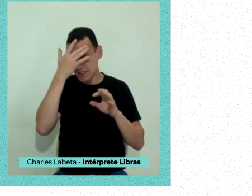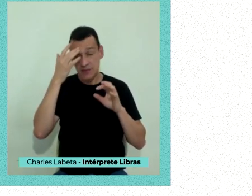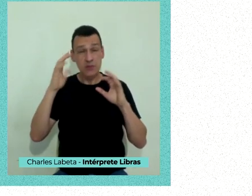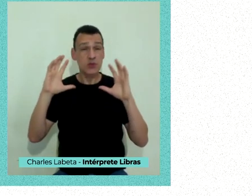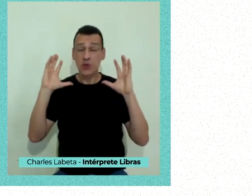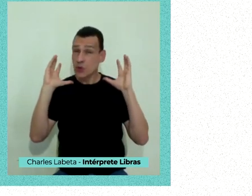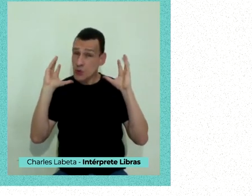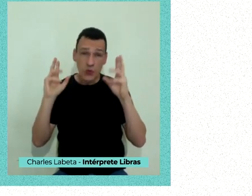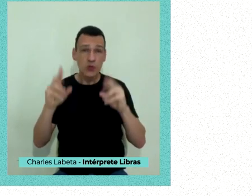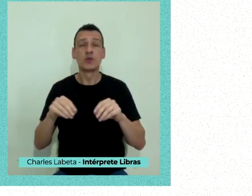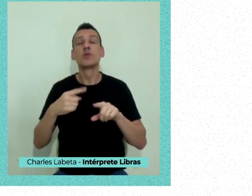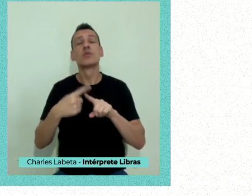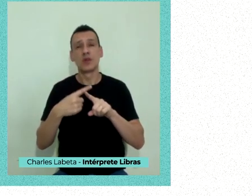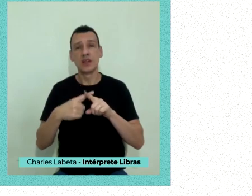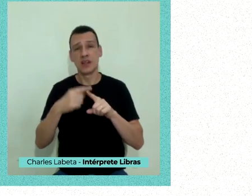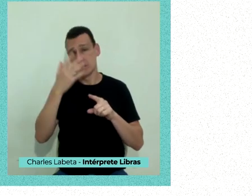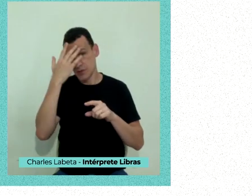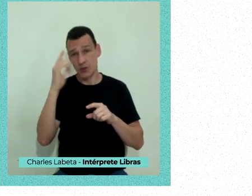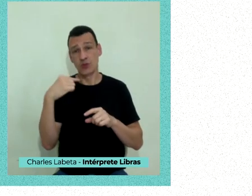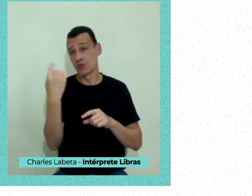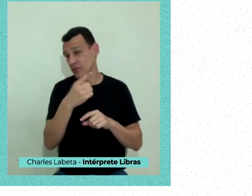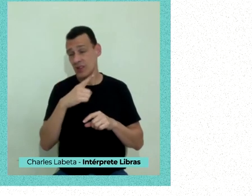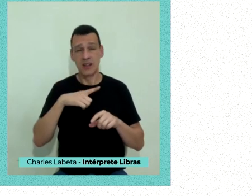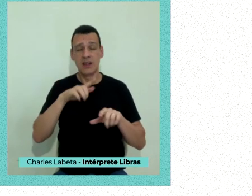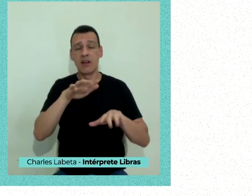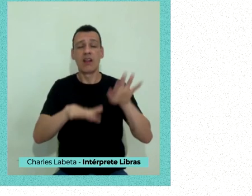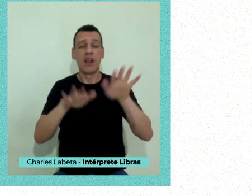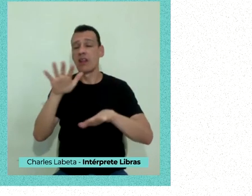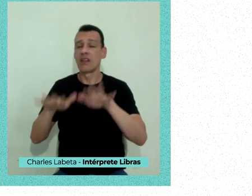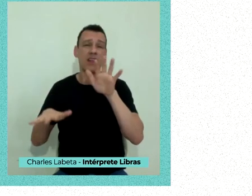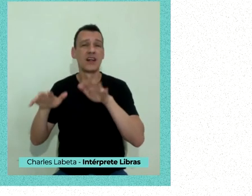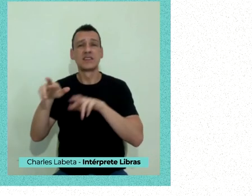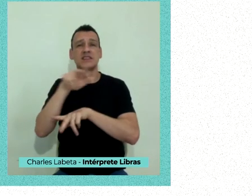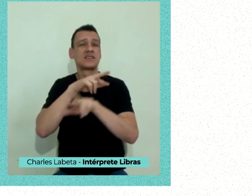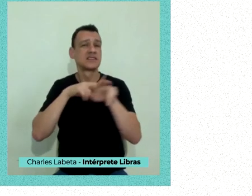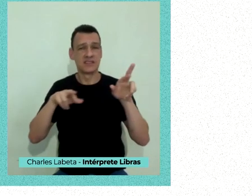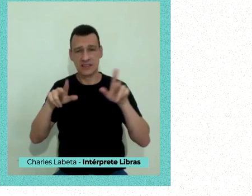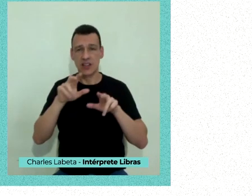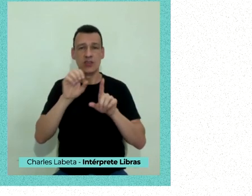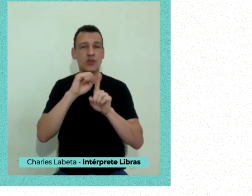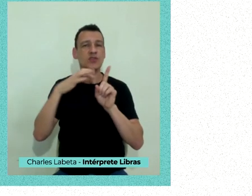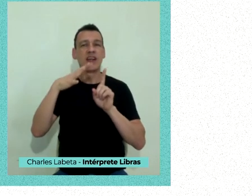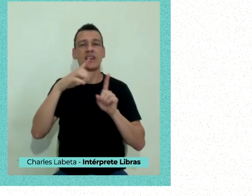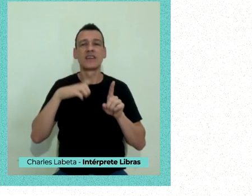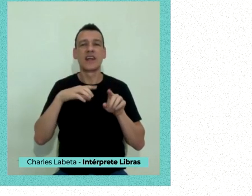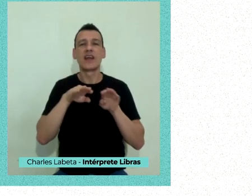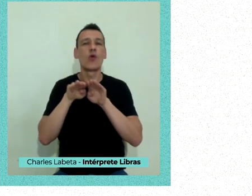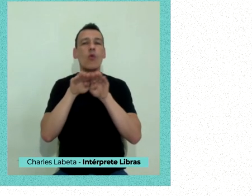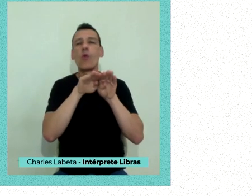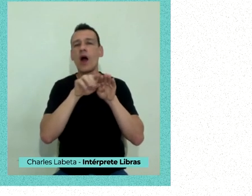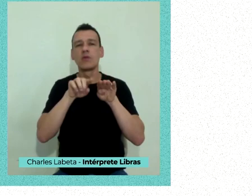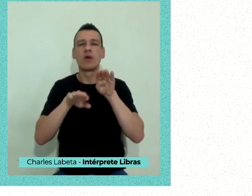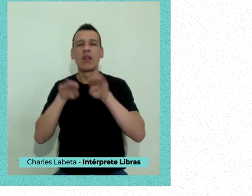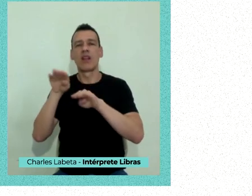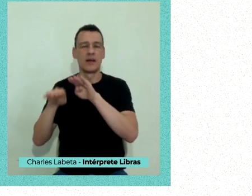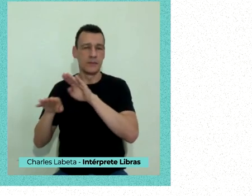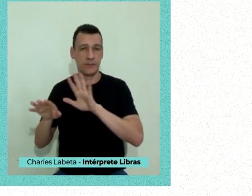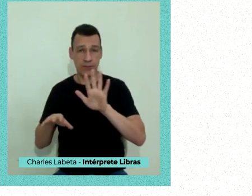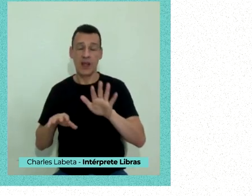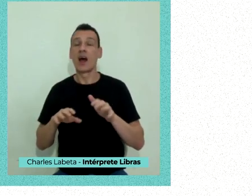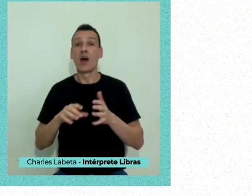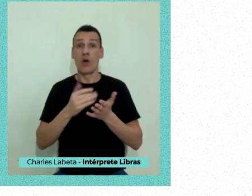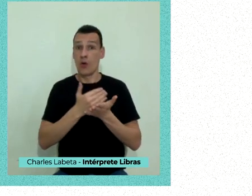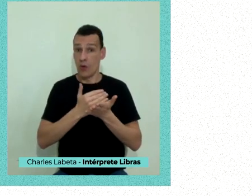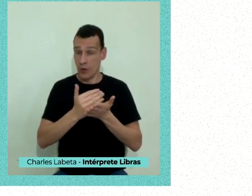disparates sociais. Antes da gente iniciar nosso diálogo, eu preciso contextualizá-los, né,